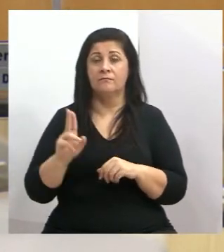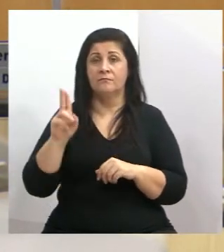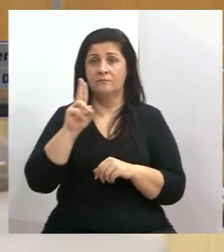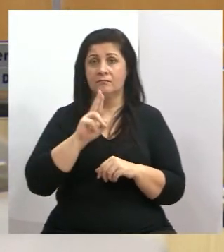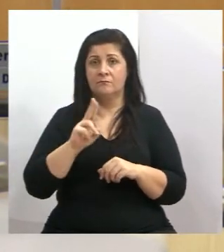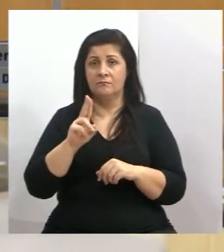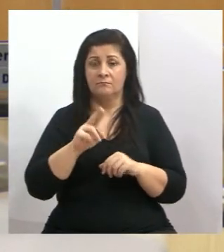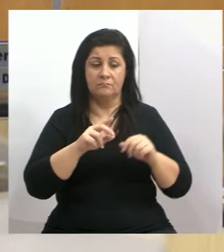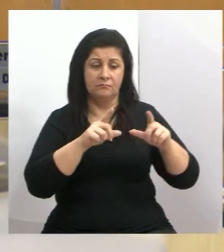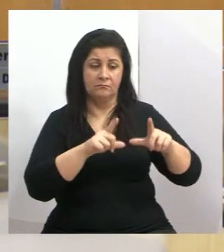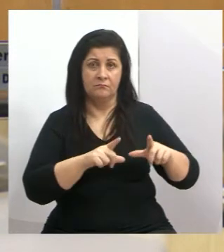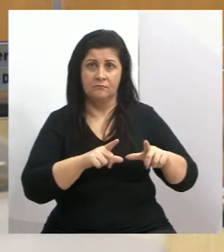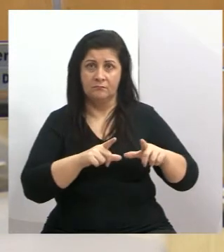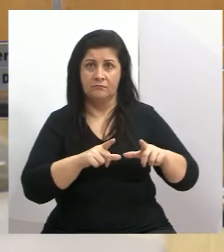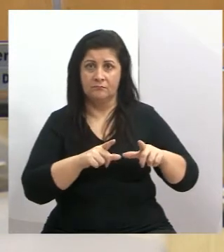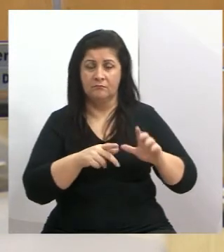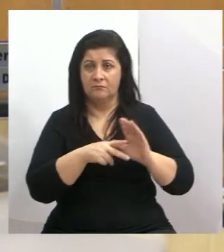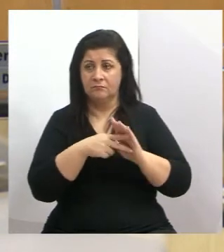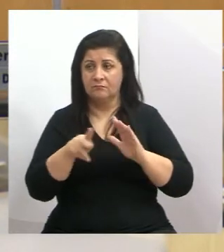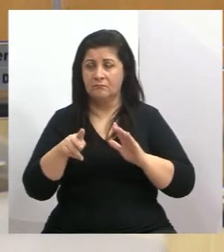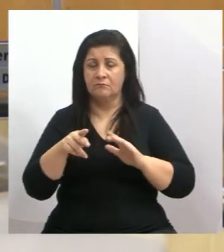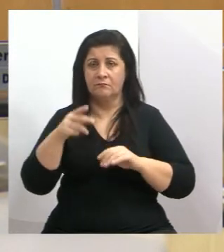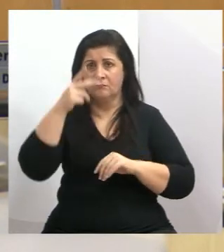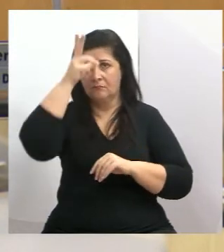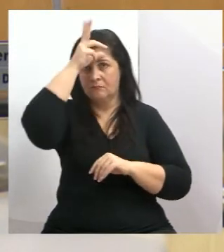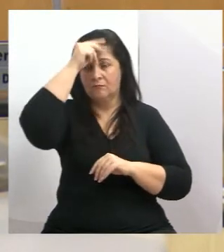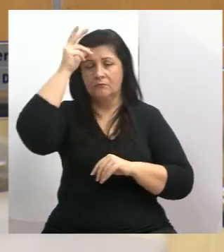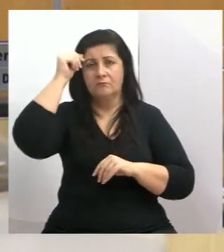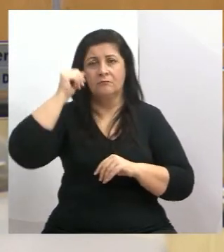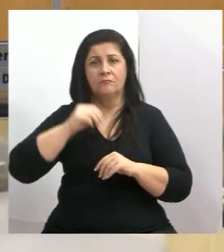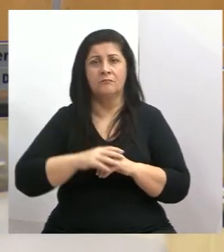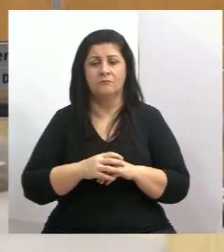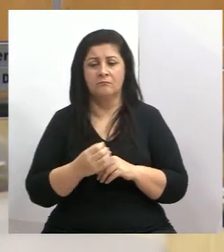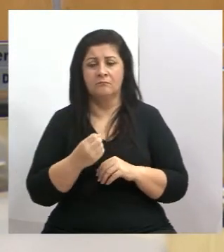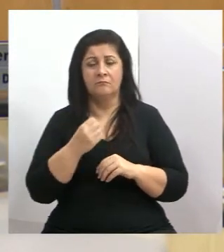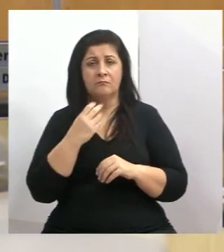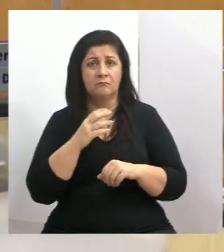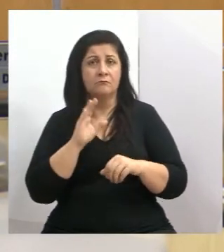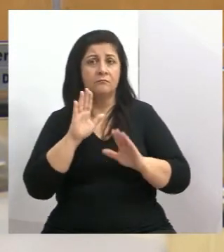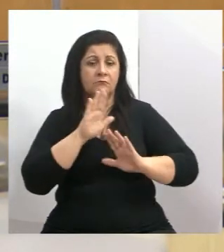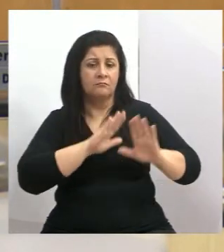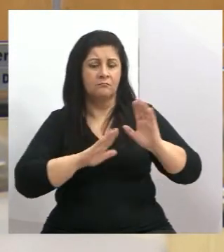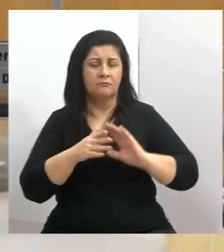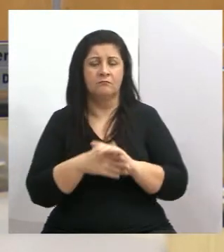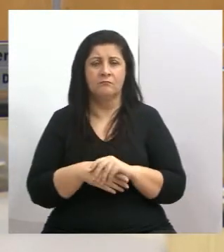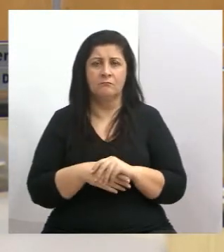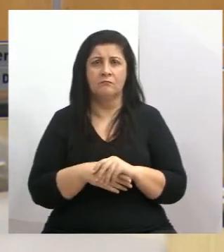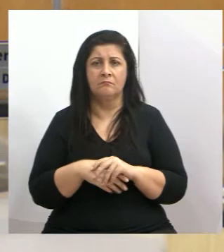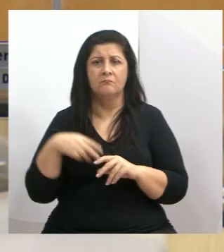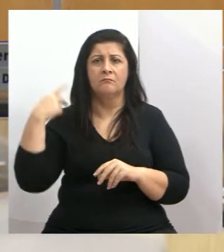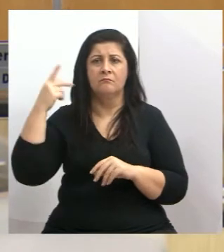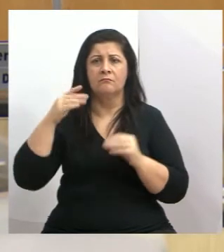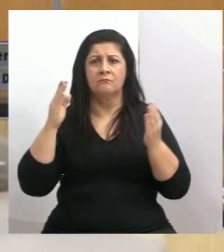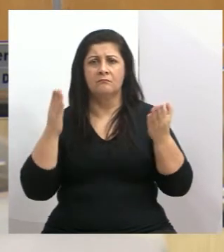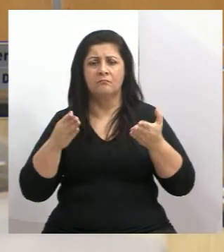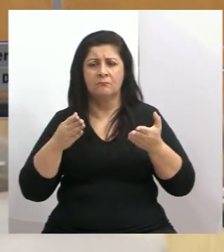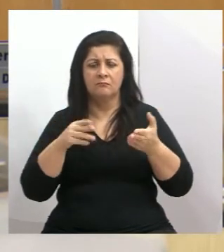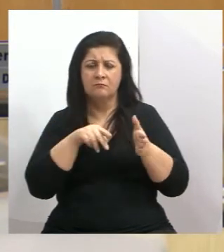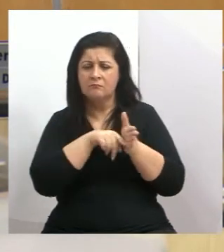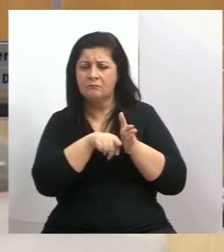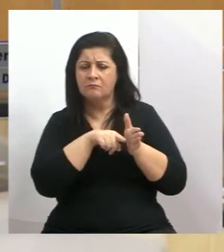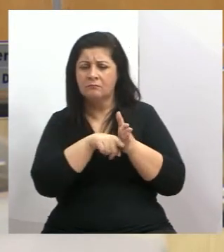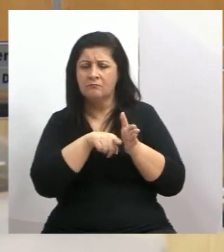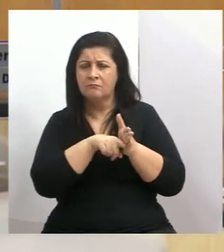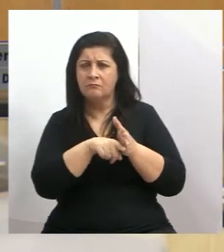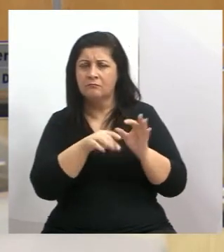público ocorrerá de forma segura e eficiente considerando que esse Vereador analisou o projeto de construção e tomou conhecimento de